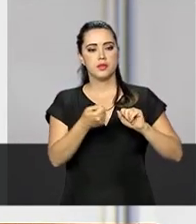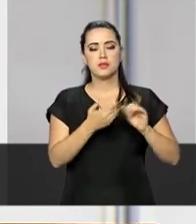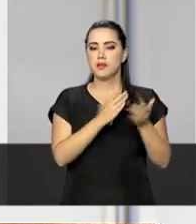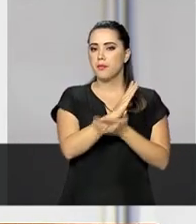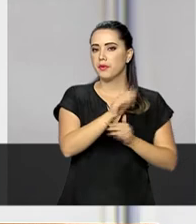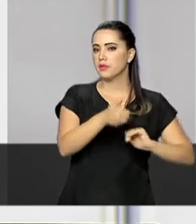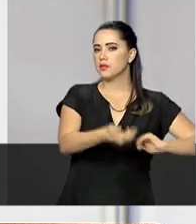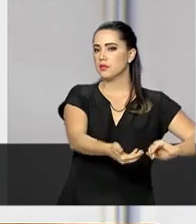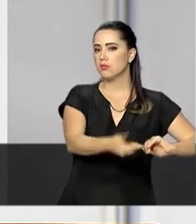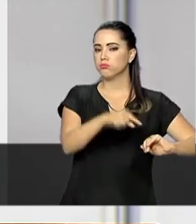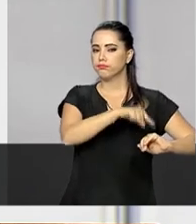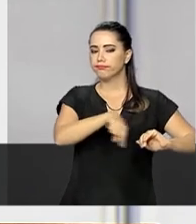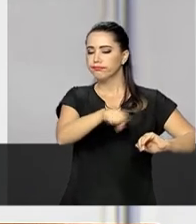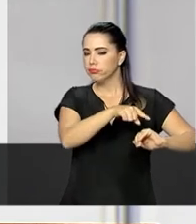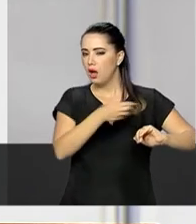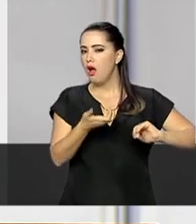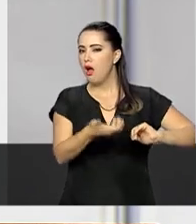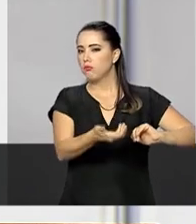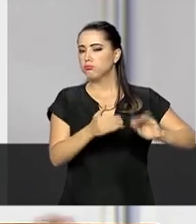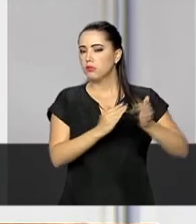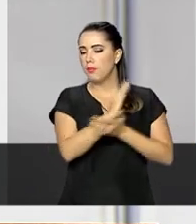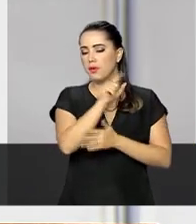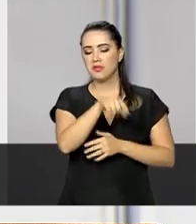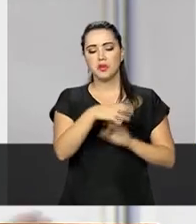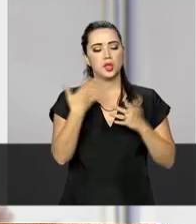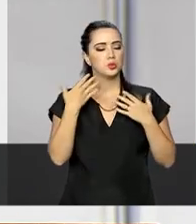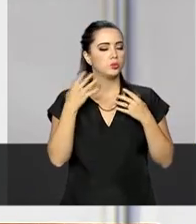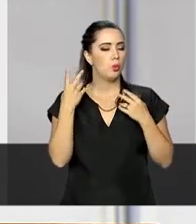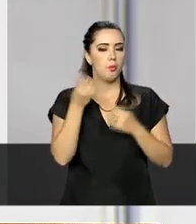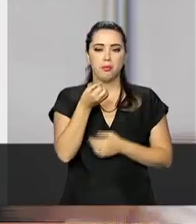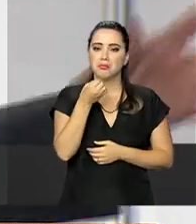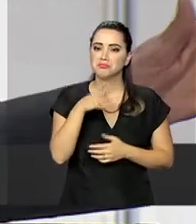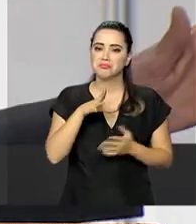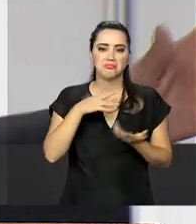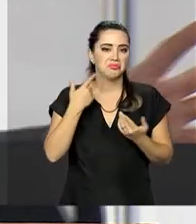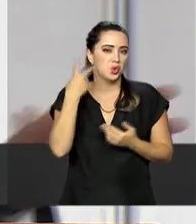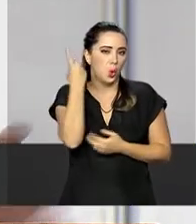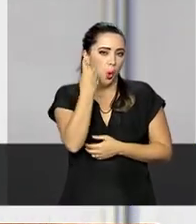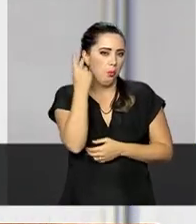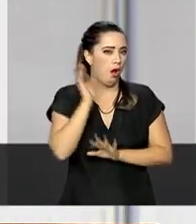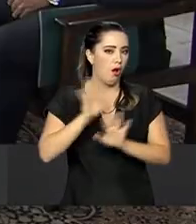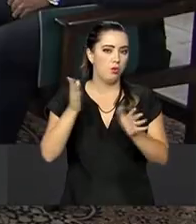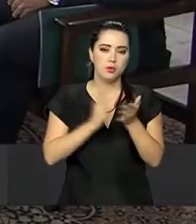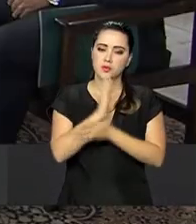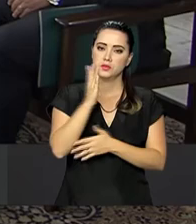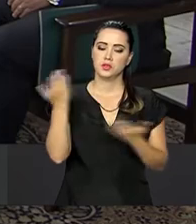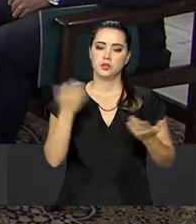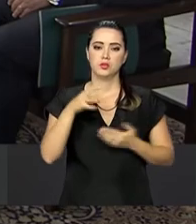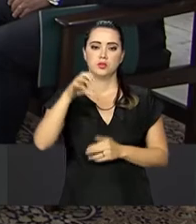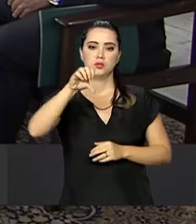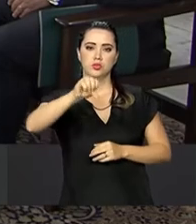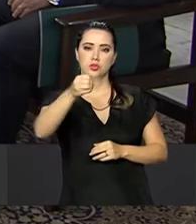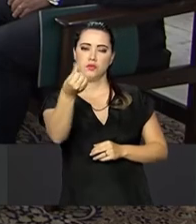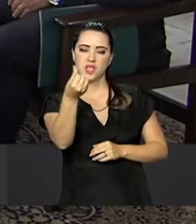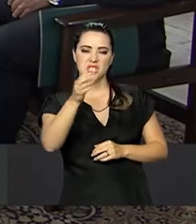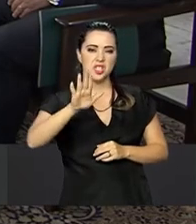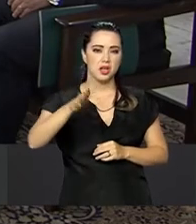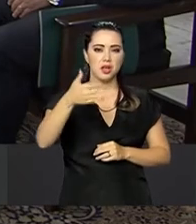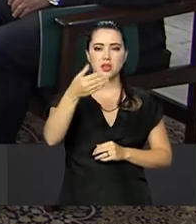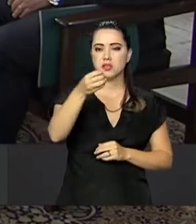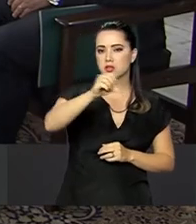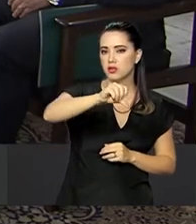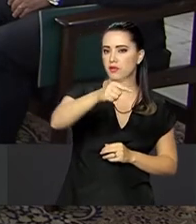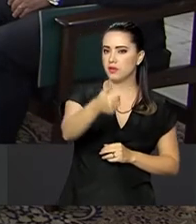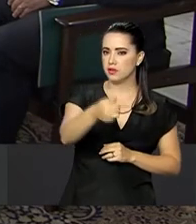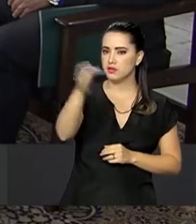'ela aprovado também com tranquilidade e absoluta é na verdade hoje 96 e 97 por cento do setor